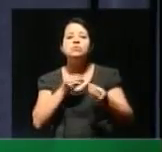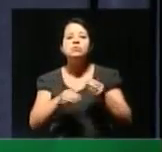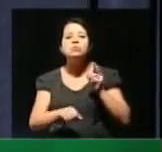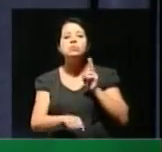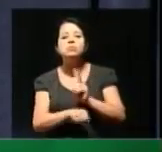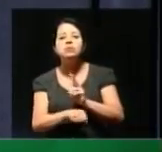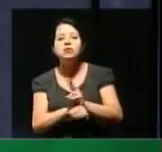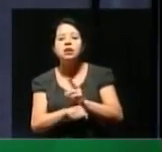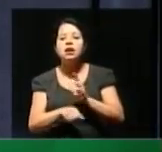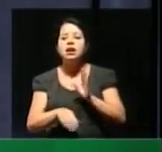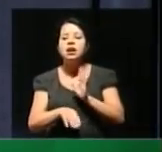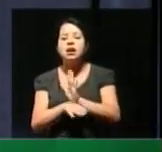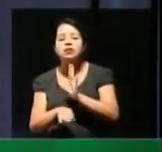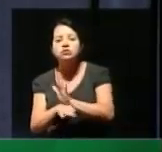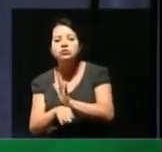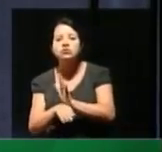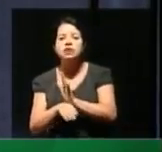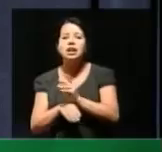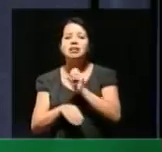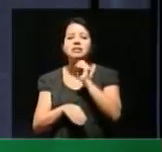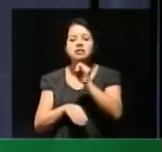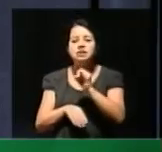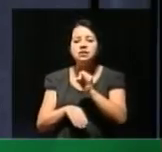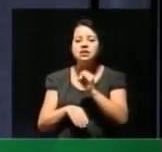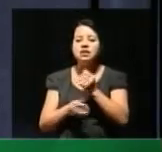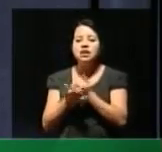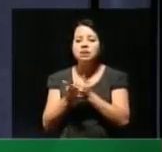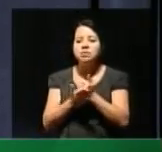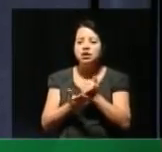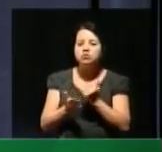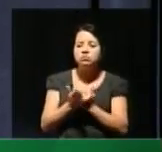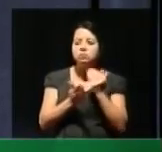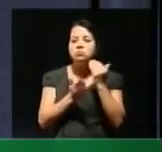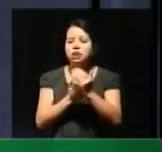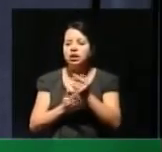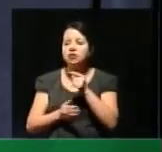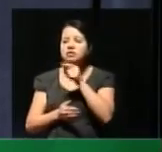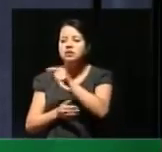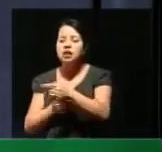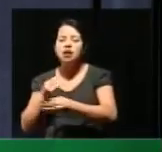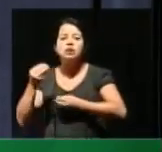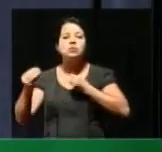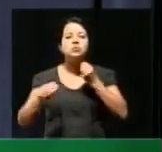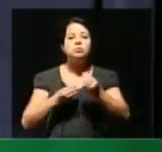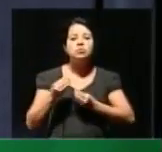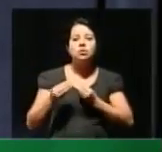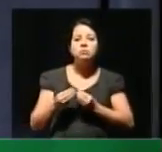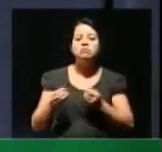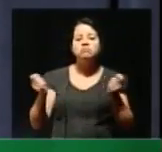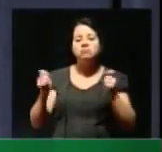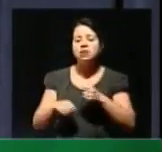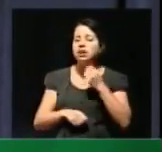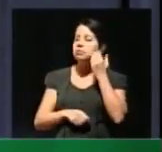isso ficaria no futuro. Isso é muito bom. São coisas que ajudam a gente até defender